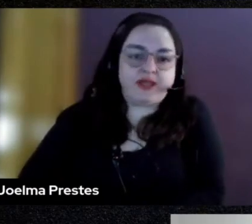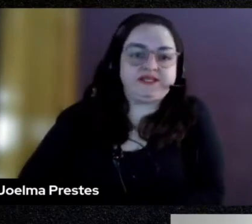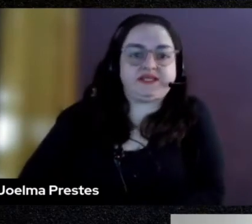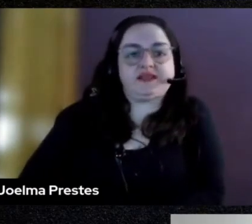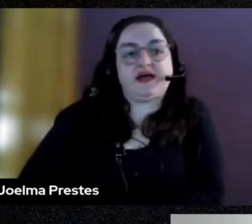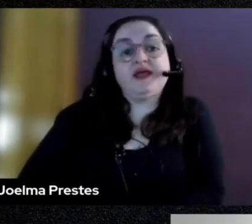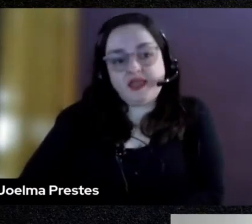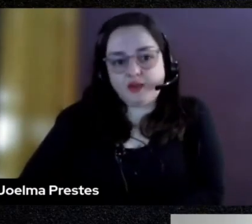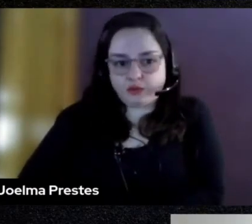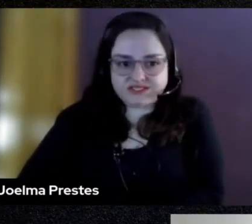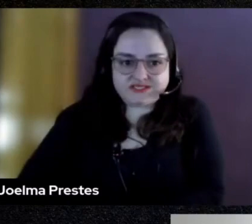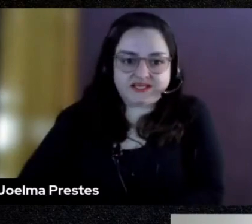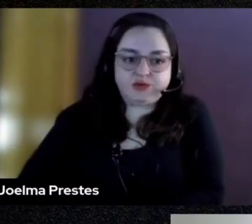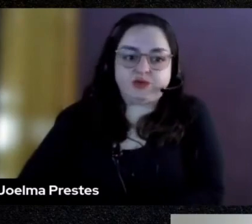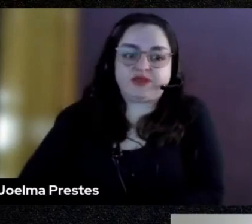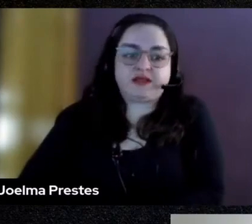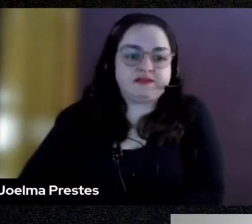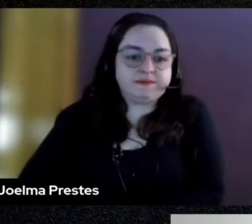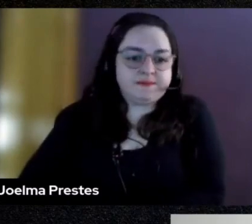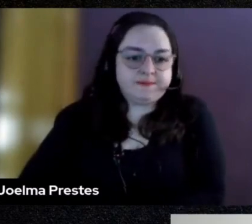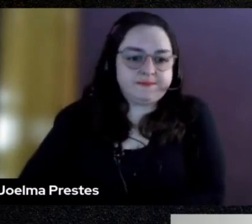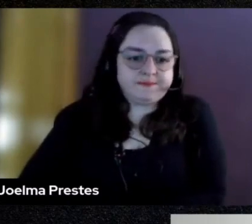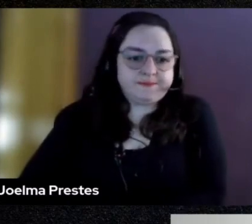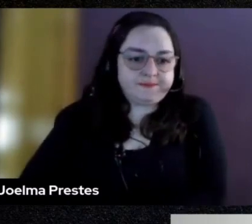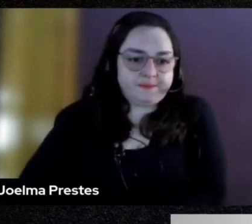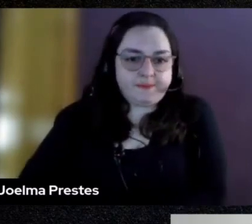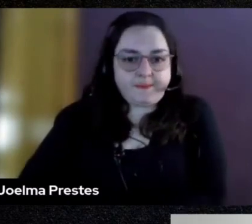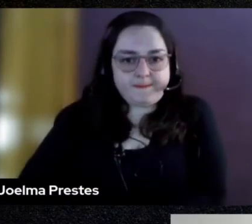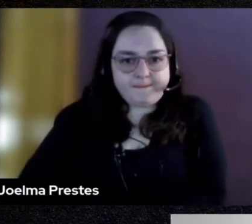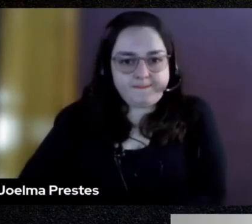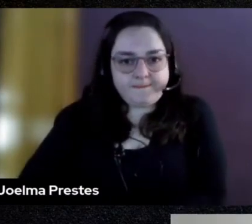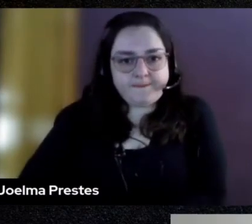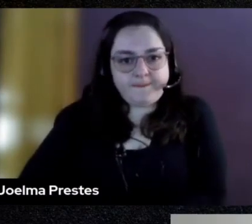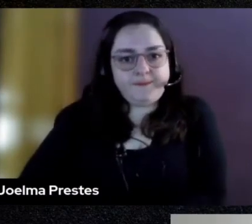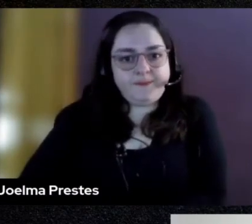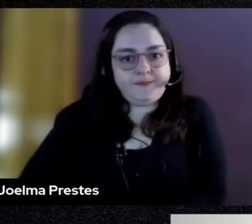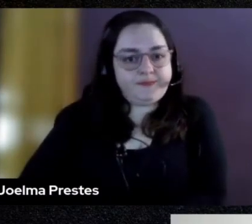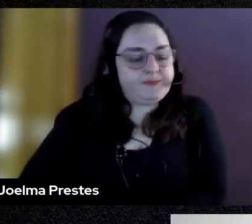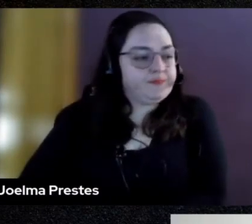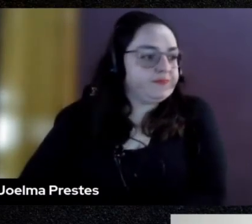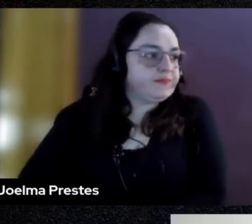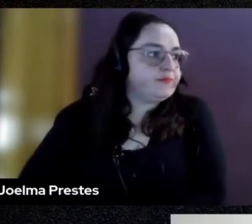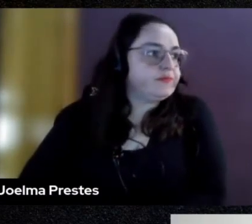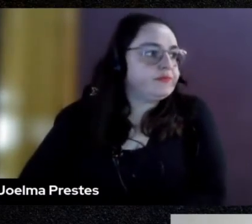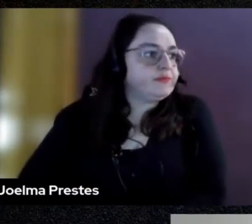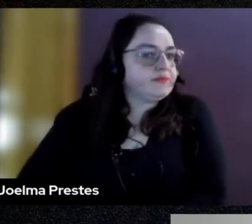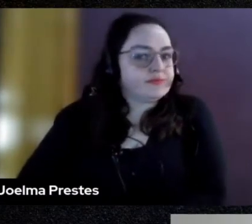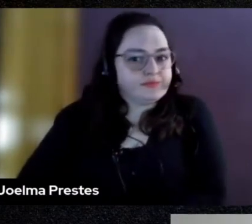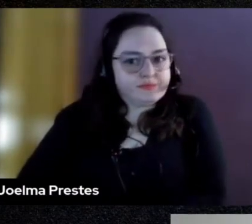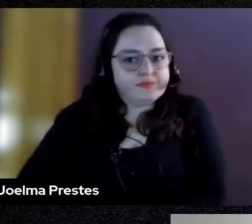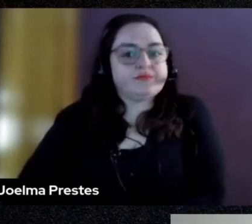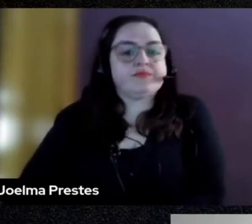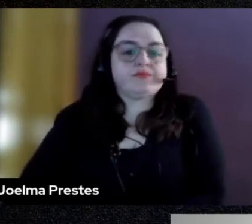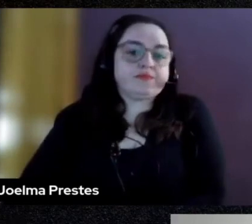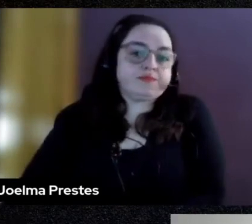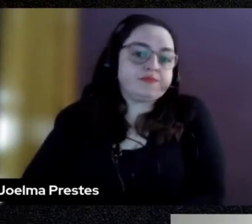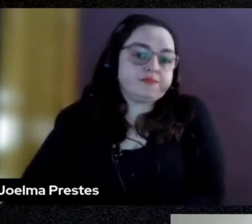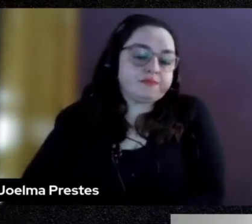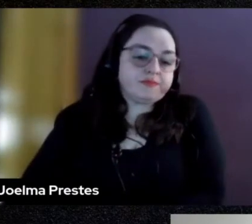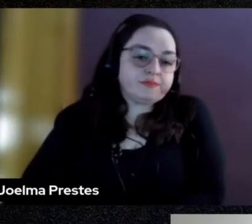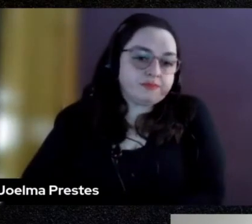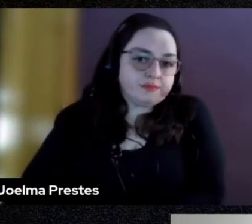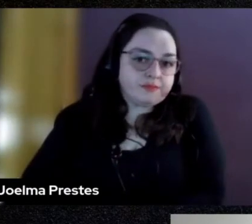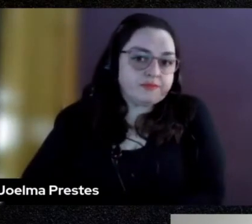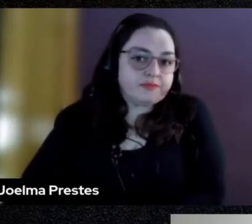da ocorrência, né, da inconsistência encontrada. Não, e isso, para quando o time está maduro, né?